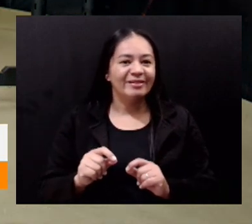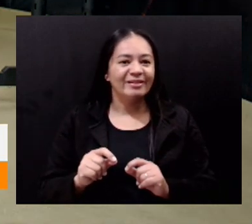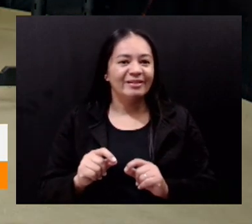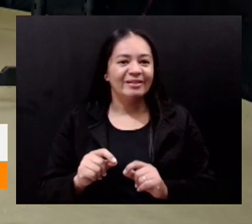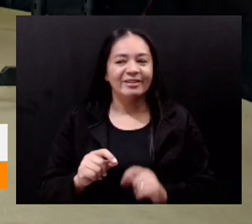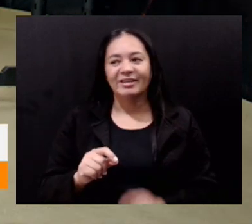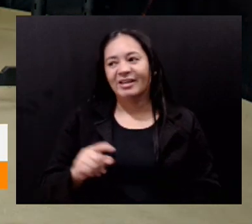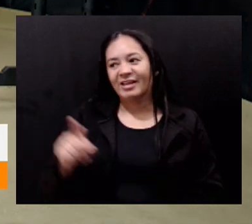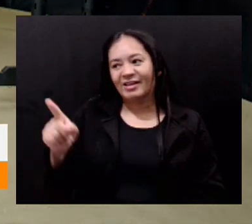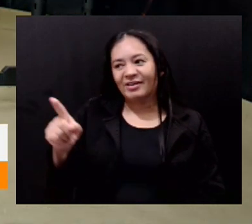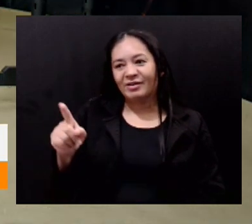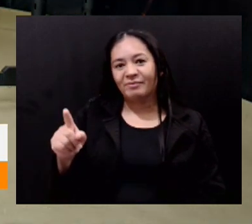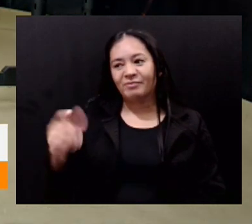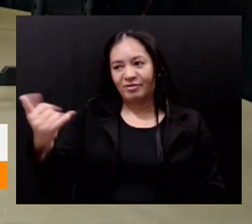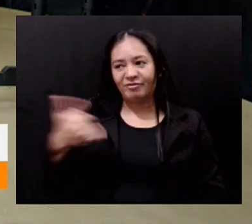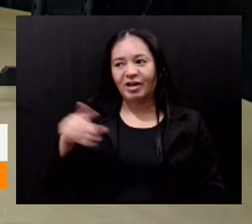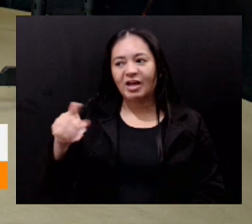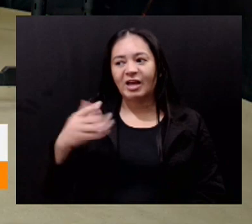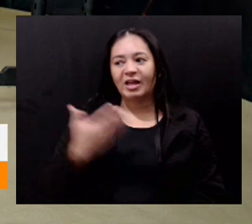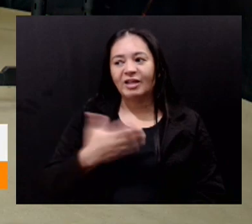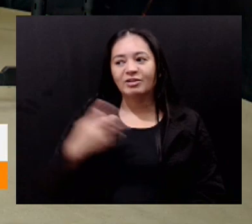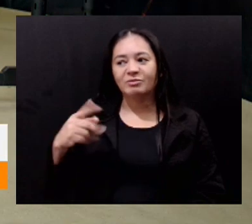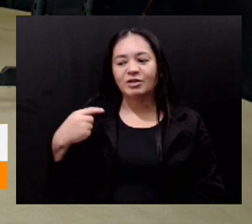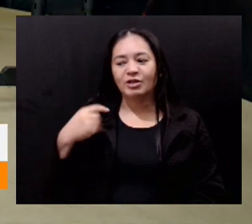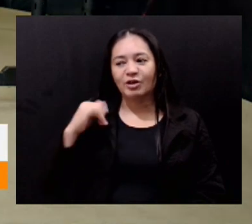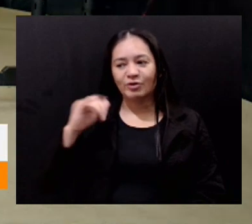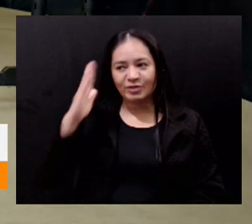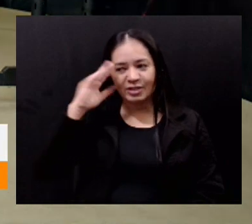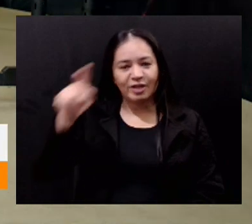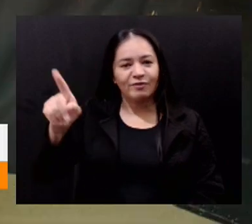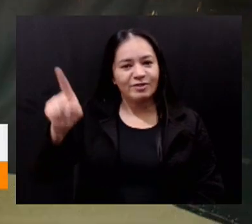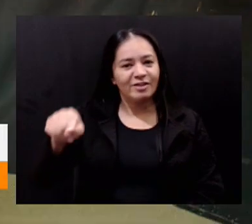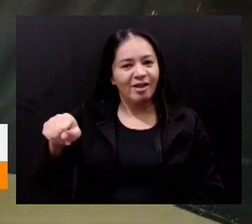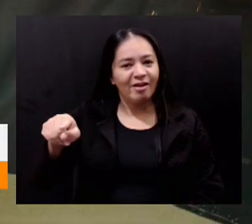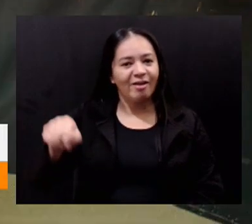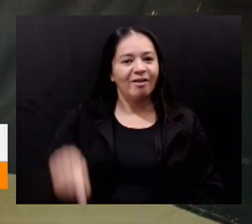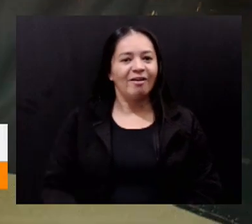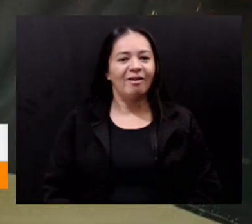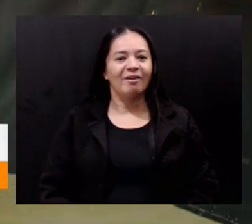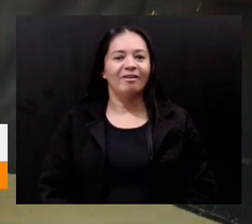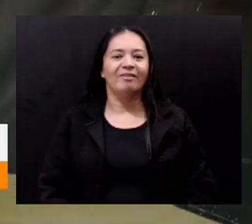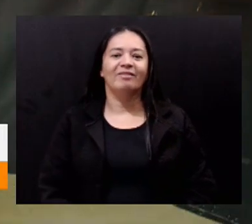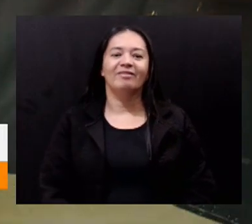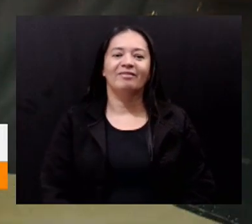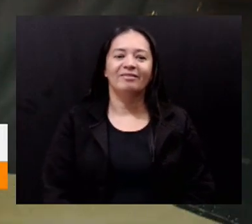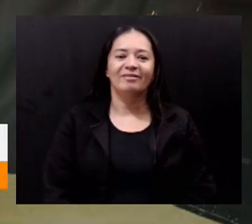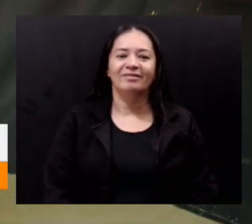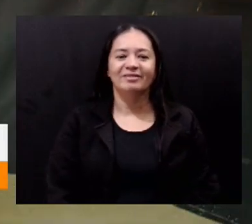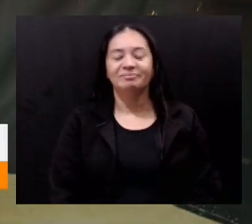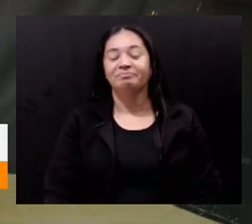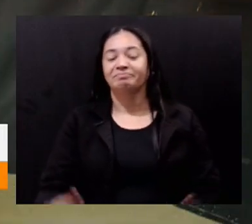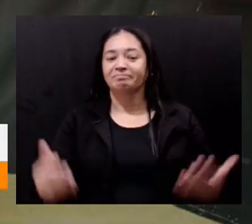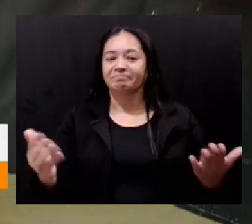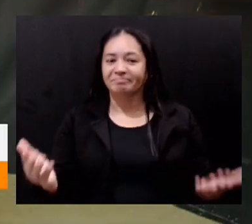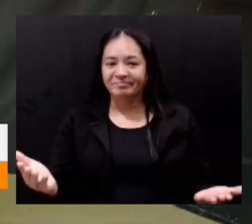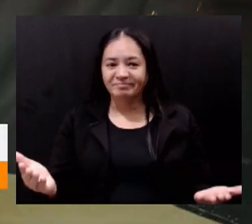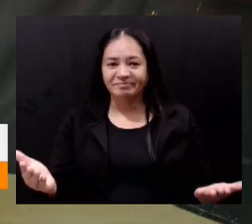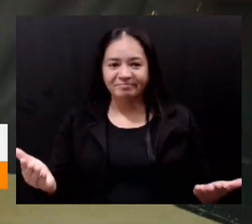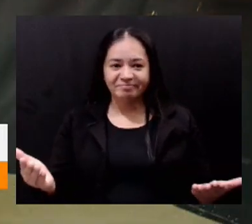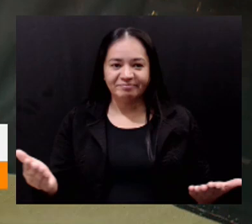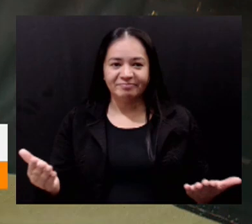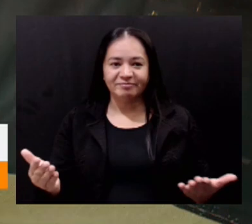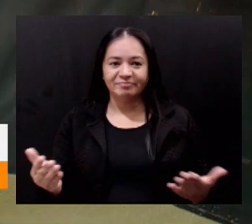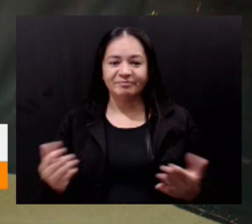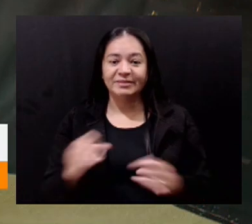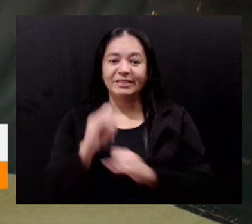eu te direi eu quem te és. direi quem és". Ah, agora, vamos lá, Jamile, internet, rede